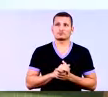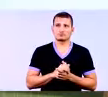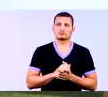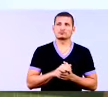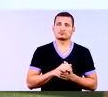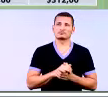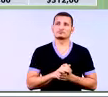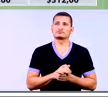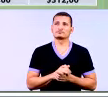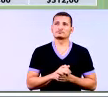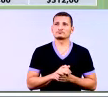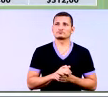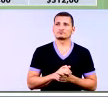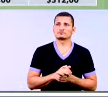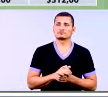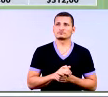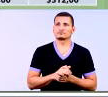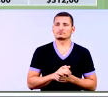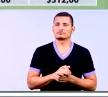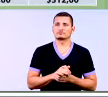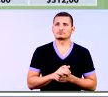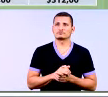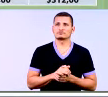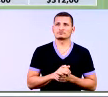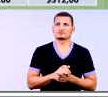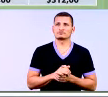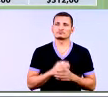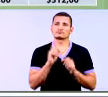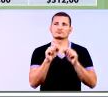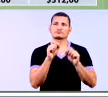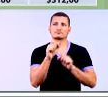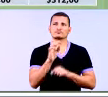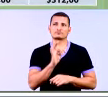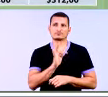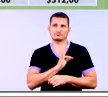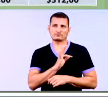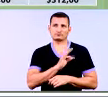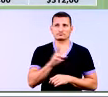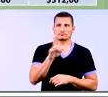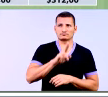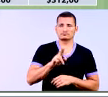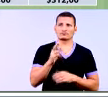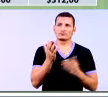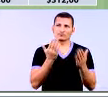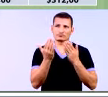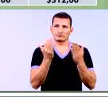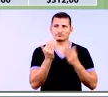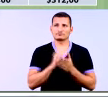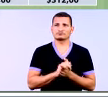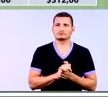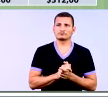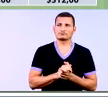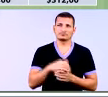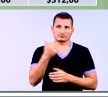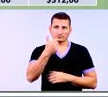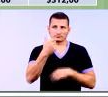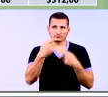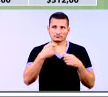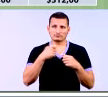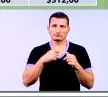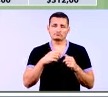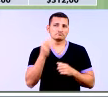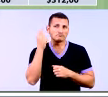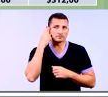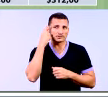você economizou. Então, o que um técnico usa para comparar equipamento? Primeira coisa, eu tenho que perguntar para que eu quero